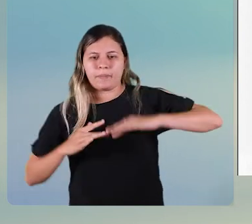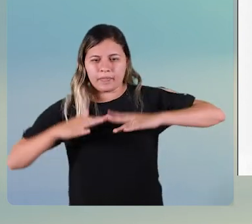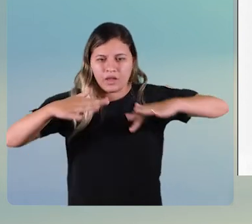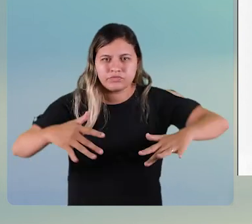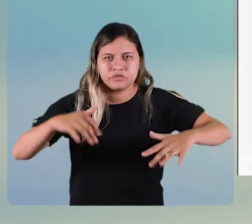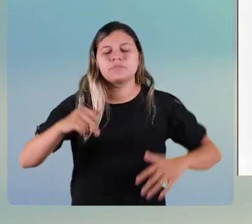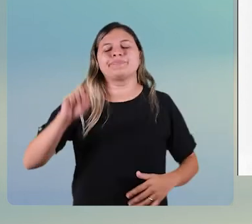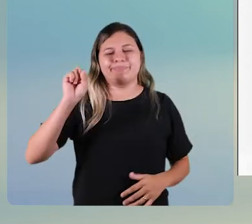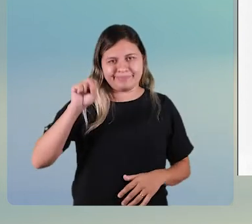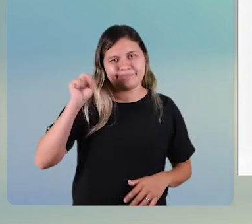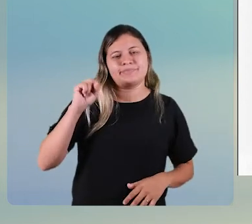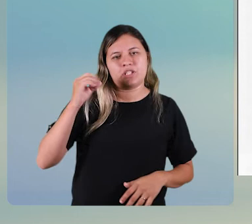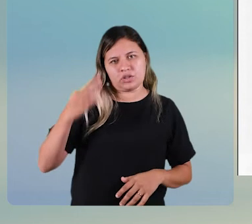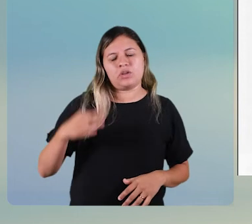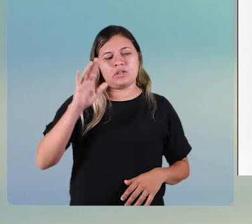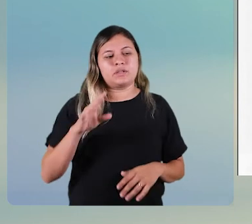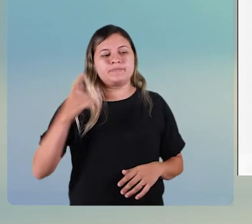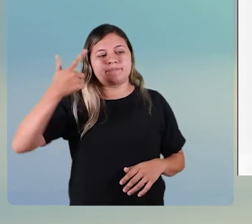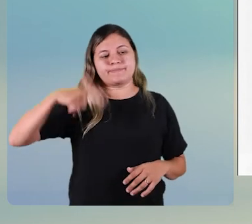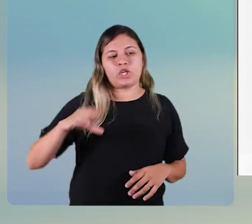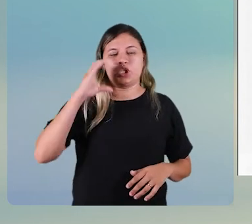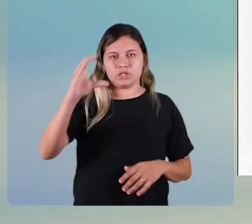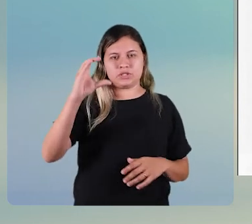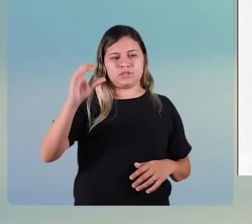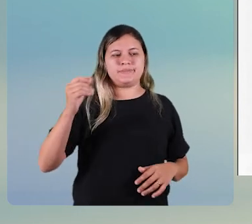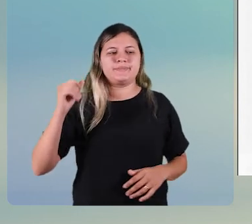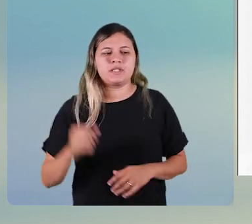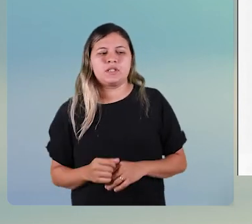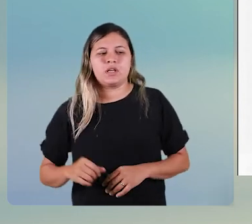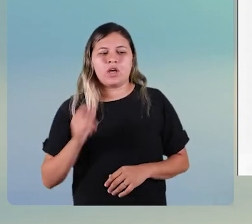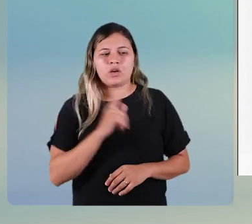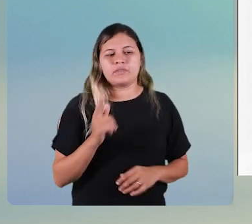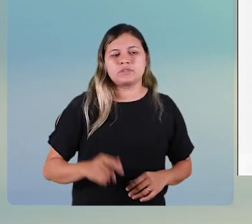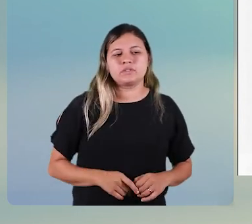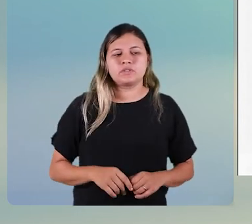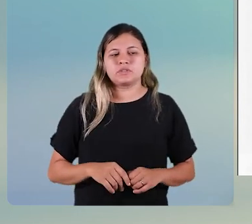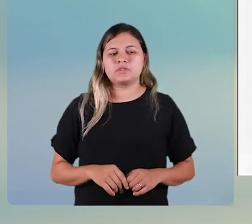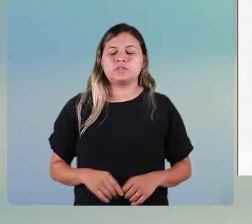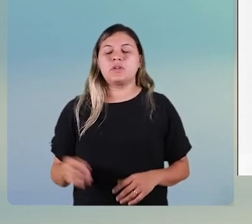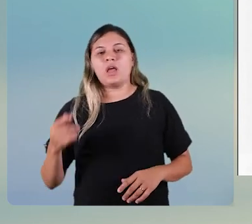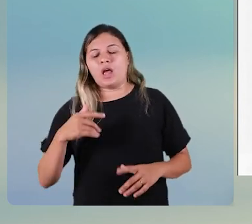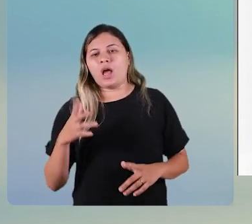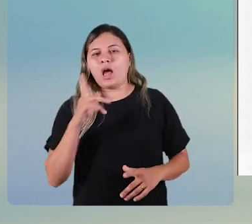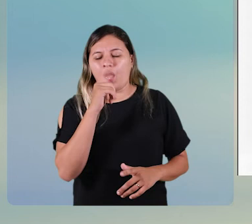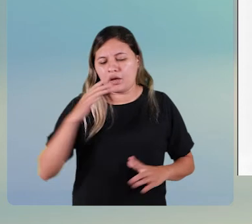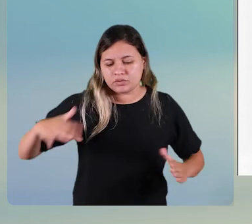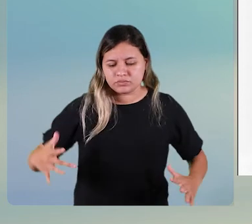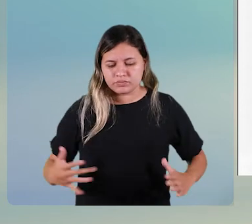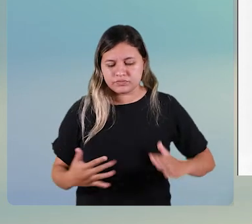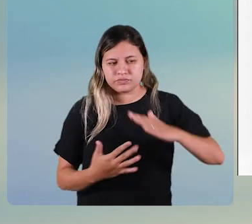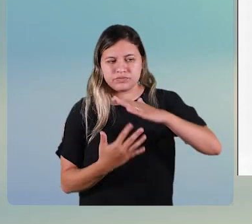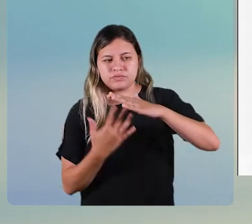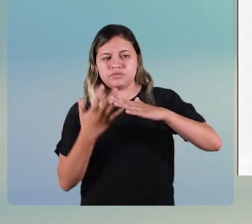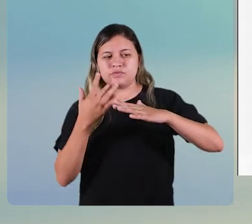para movimentar as turbinas vai precisar ser condensado, ou seja, voltar a ser líquido, água líquida, para poder ser reutilizado de novo no processo, né?